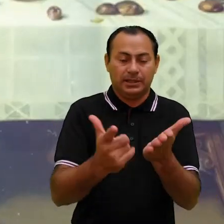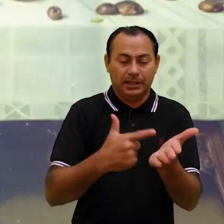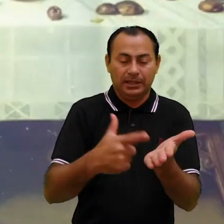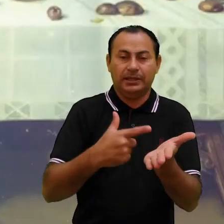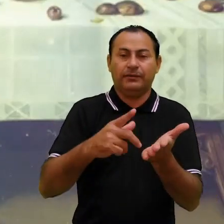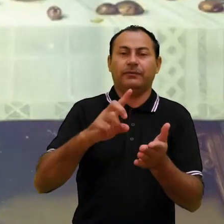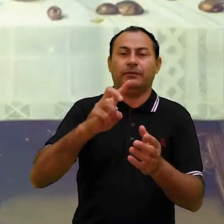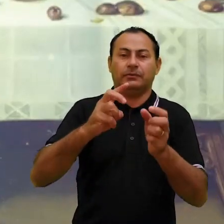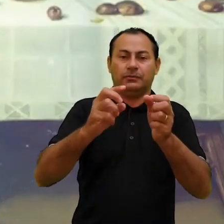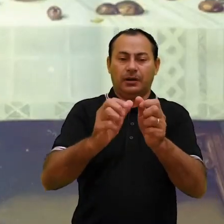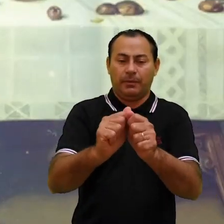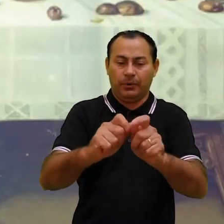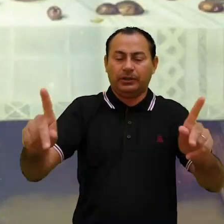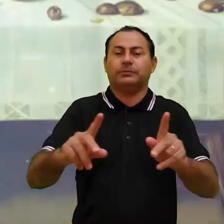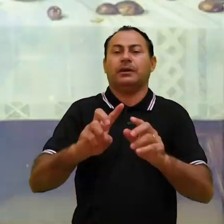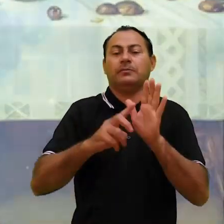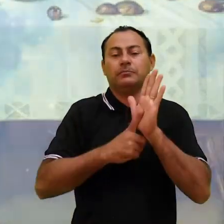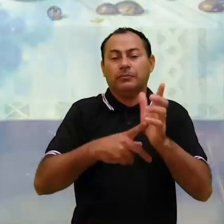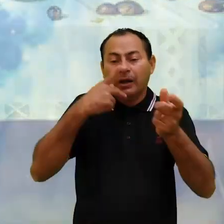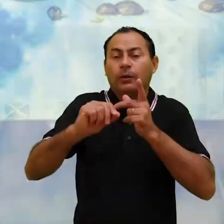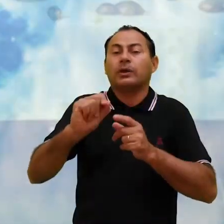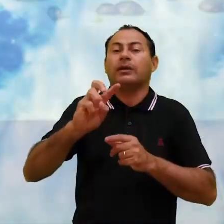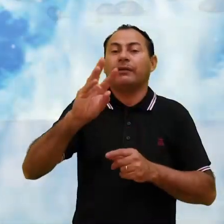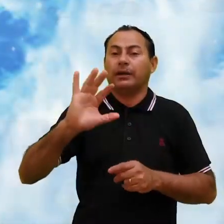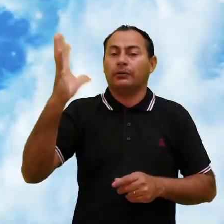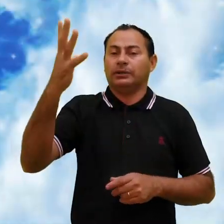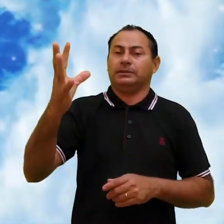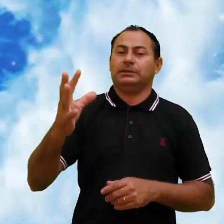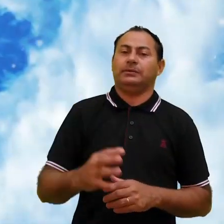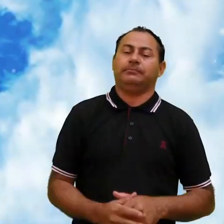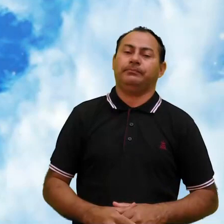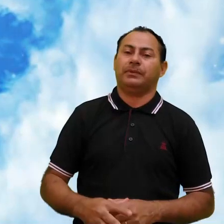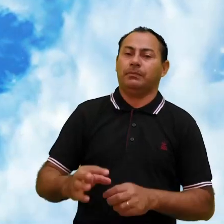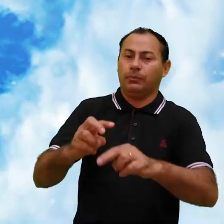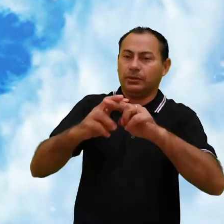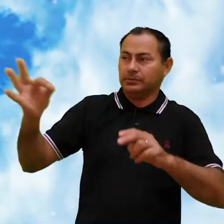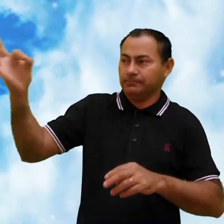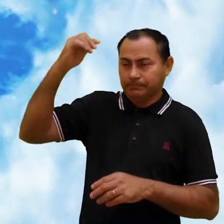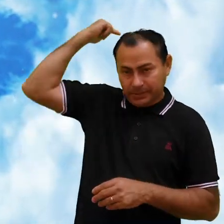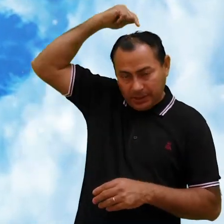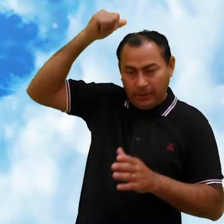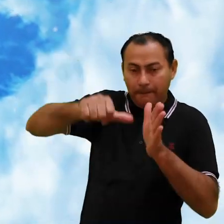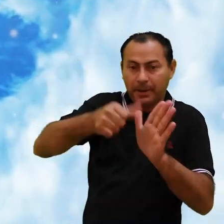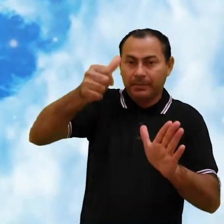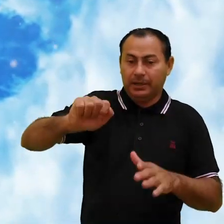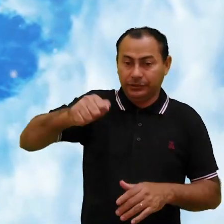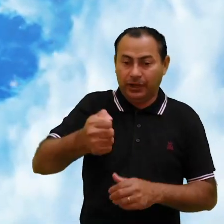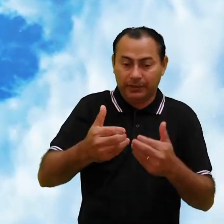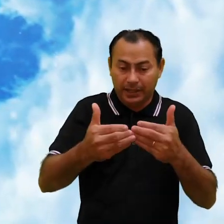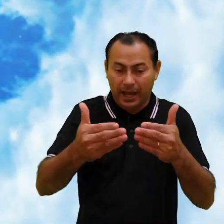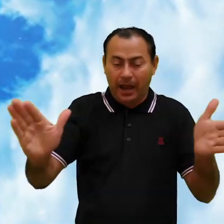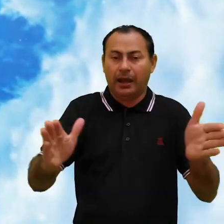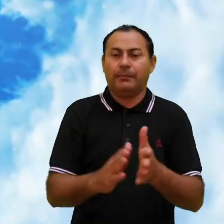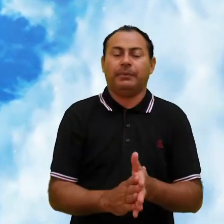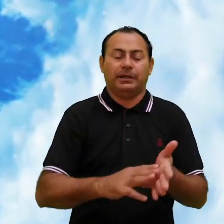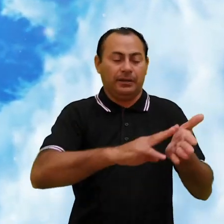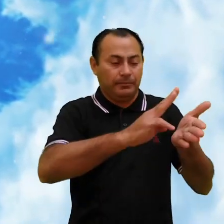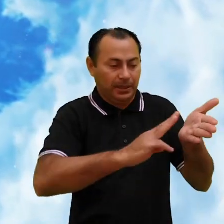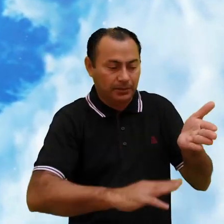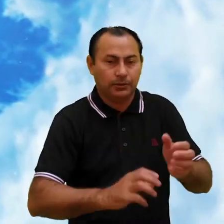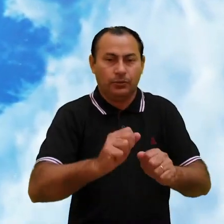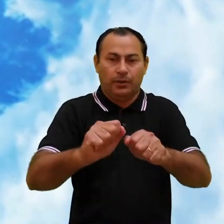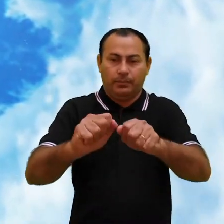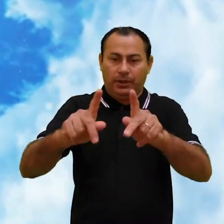ainda está por acontecer. Portanto, o Espírito Santo é a primeira chave que abre o código da mensagem